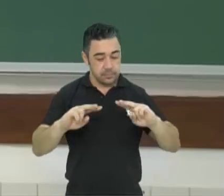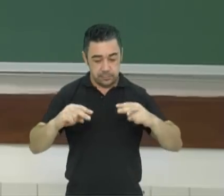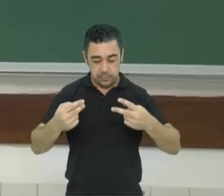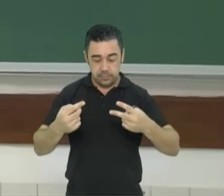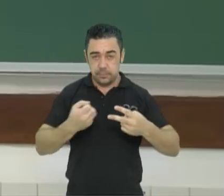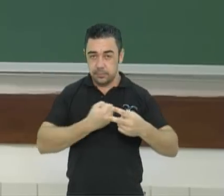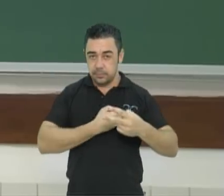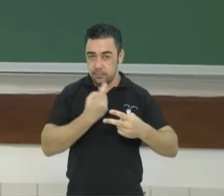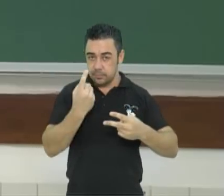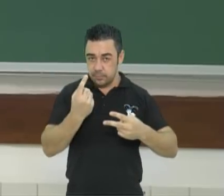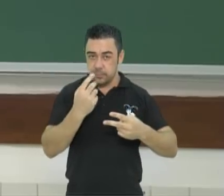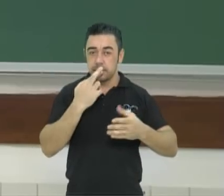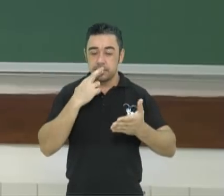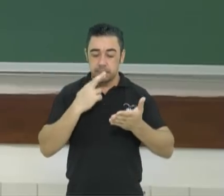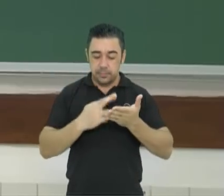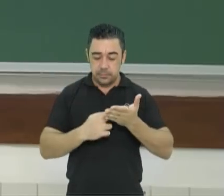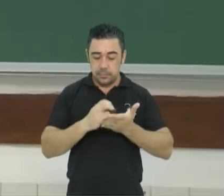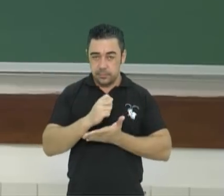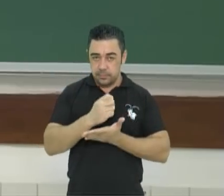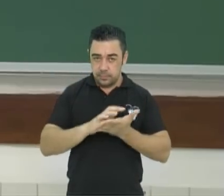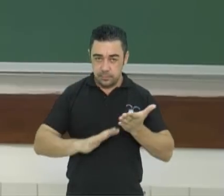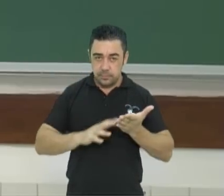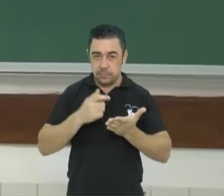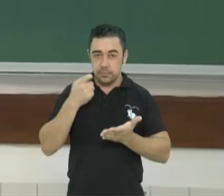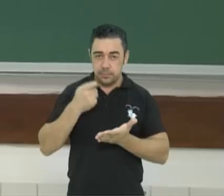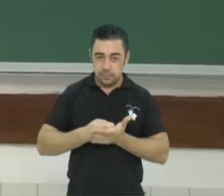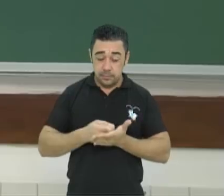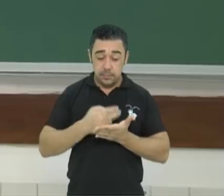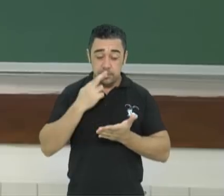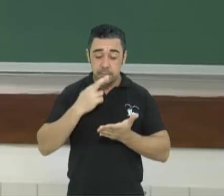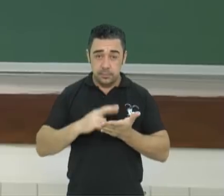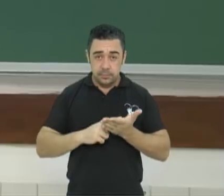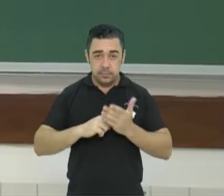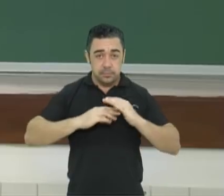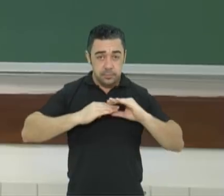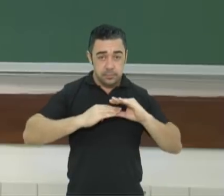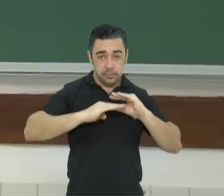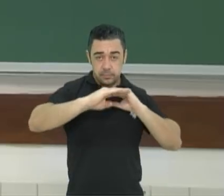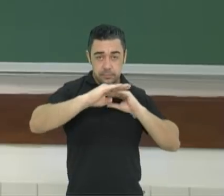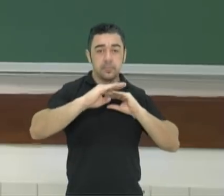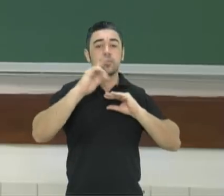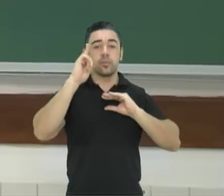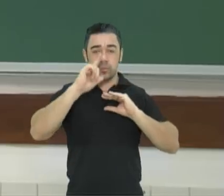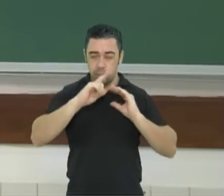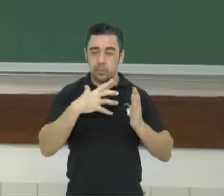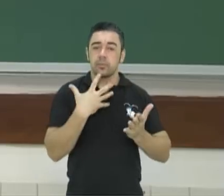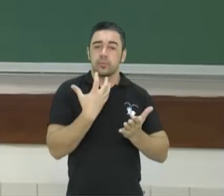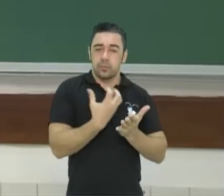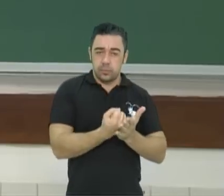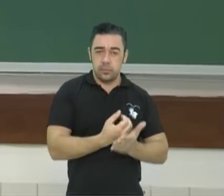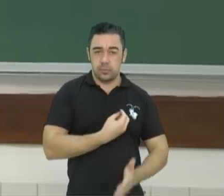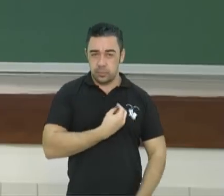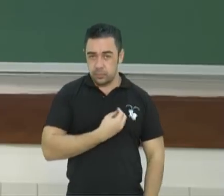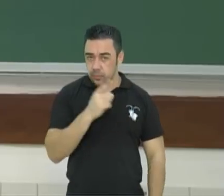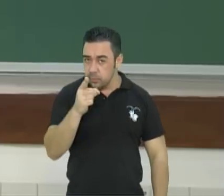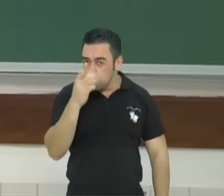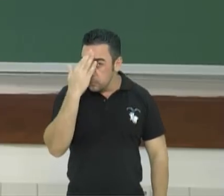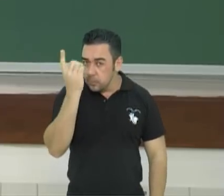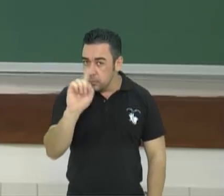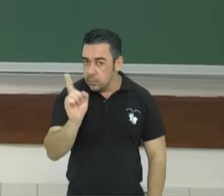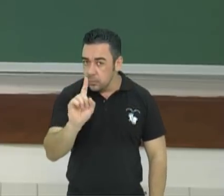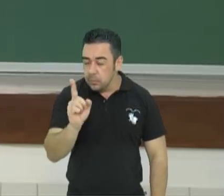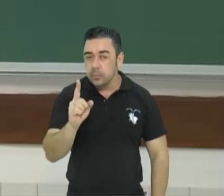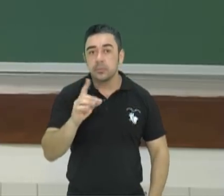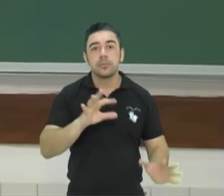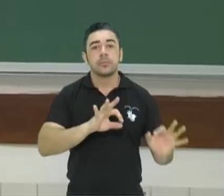número 1, atividade obrigatória, realiza a atividade e envia. Assim você garante a sua presença, beleza? Não esqueçam, hein? Depois de